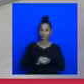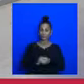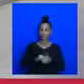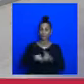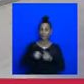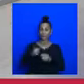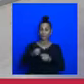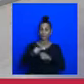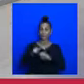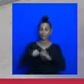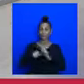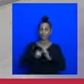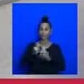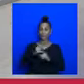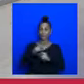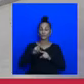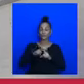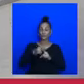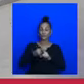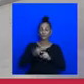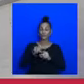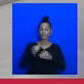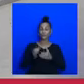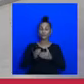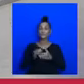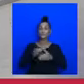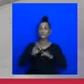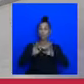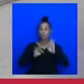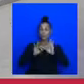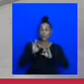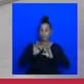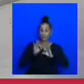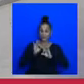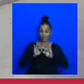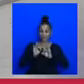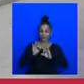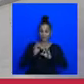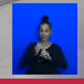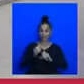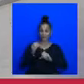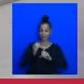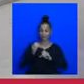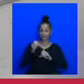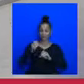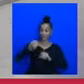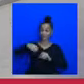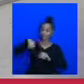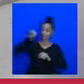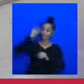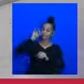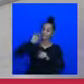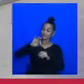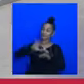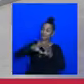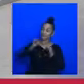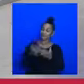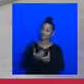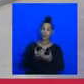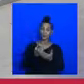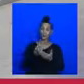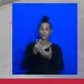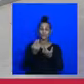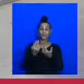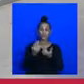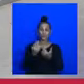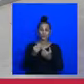As dezenas sorteadas no primeiro sorteio da dupla Sena serão recolhidas. As bolas serão recolocadas no suporte em cima do Globo número 3